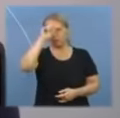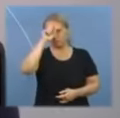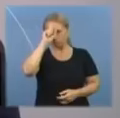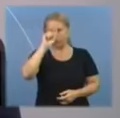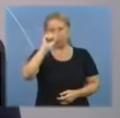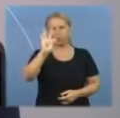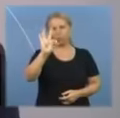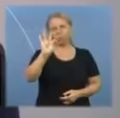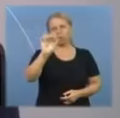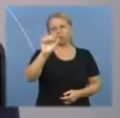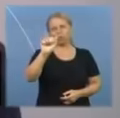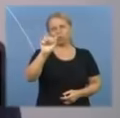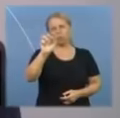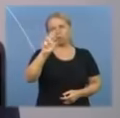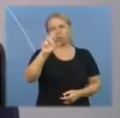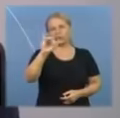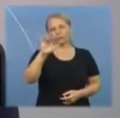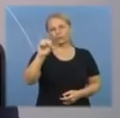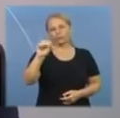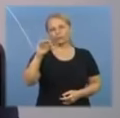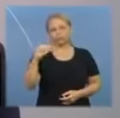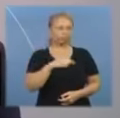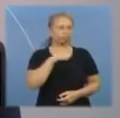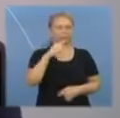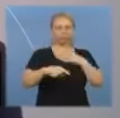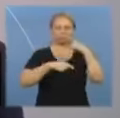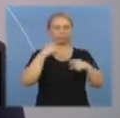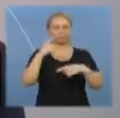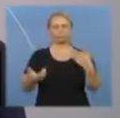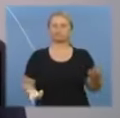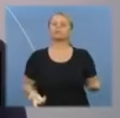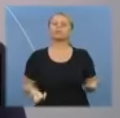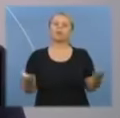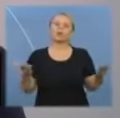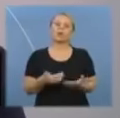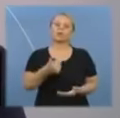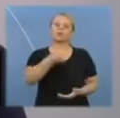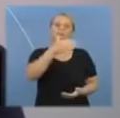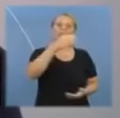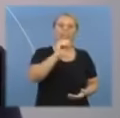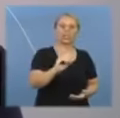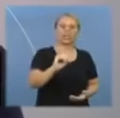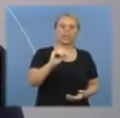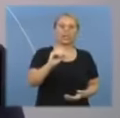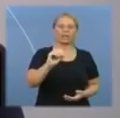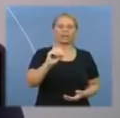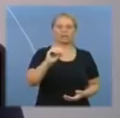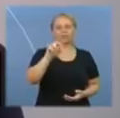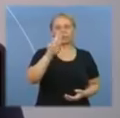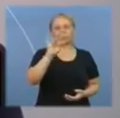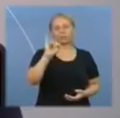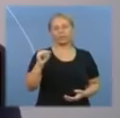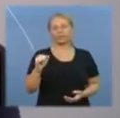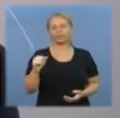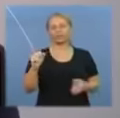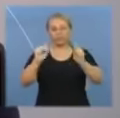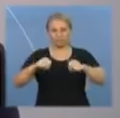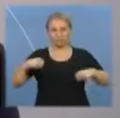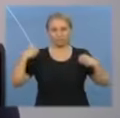Mossoró pelo governo do estado, isso também não é realidade. Hoje nós só temos 10 leitos funcionando e graças ao esforço e ao